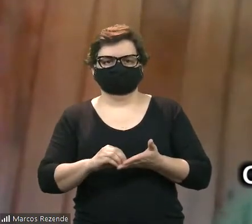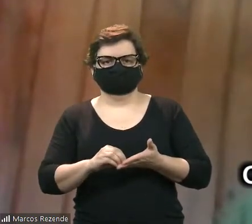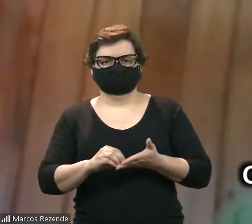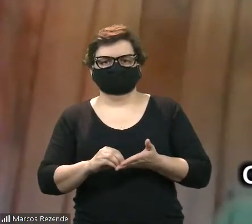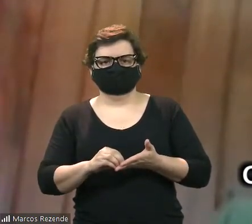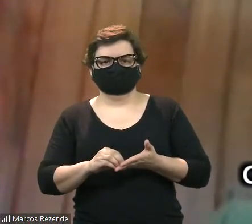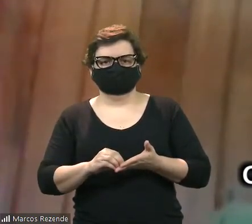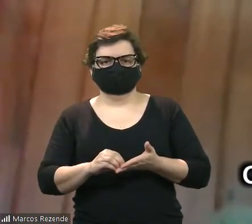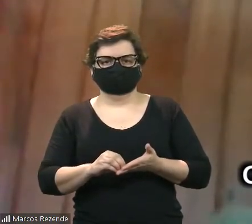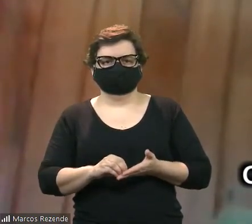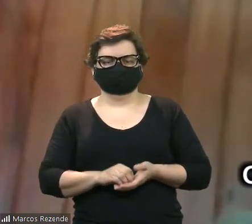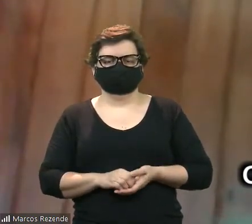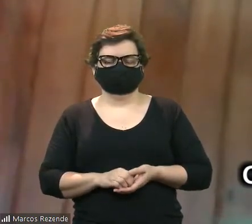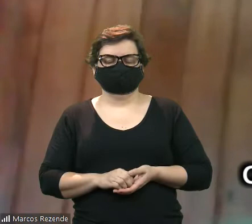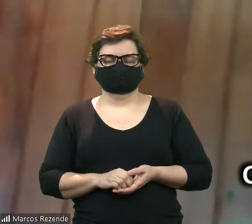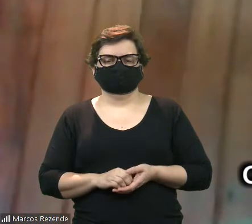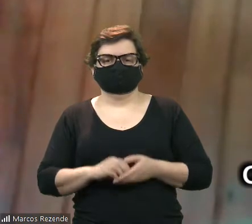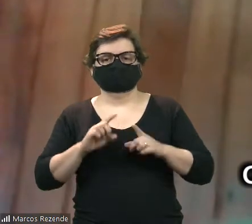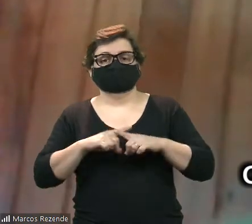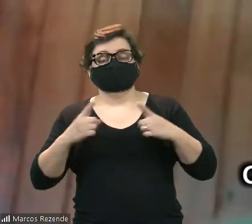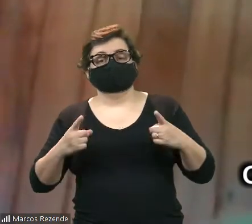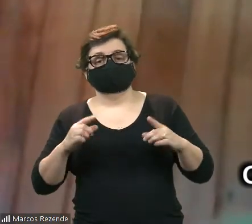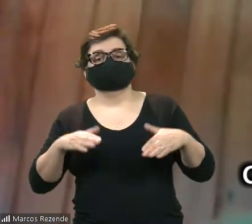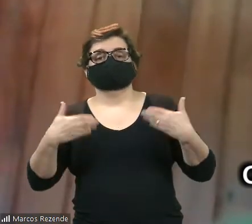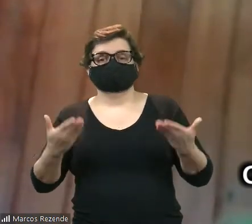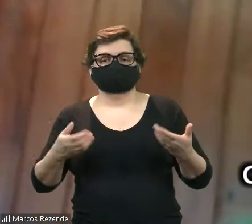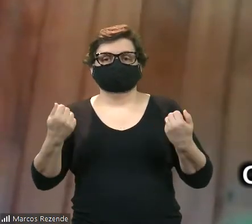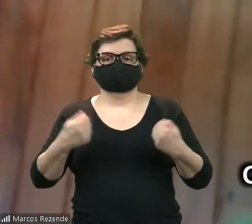sim quarto secretário ad hoc, quando necessário.